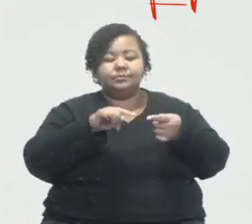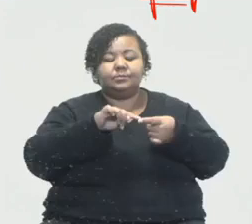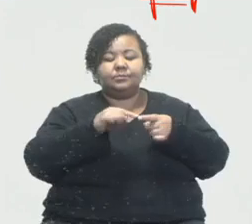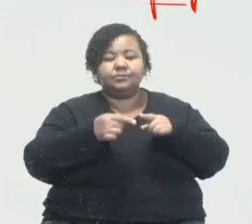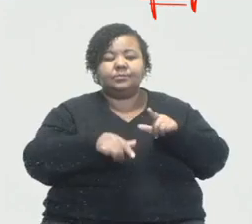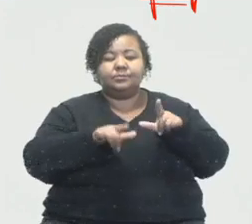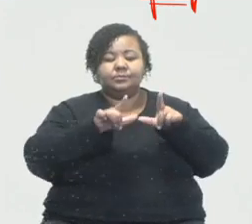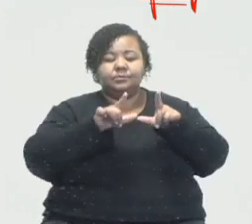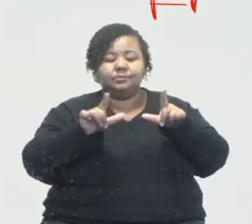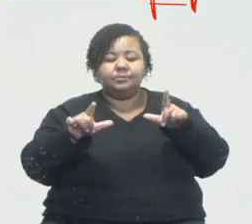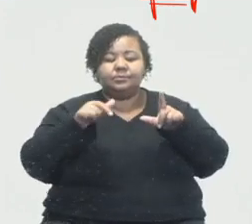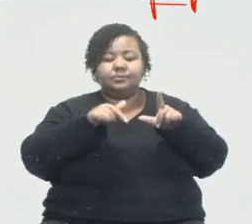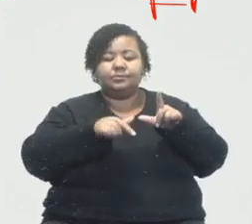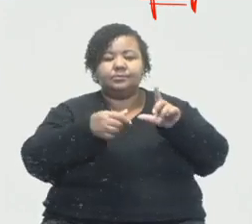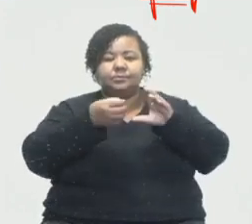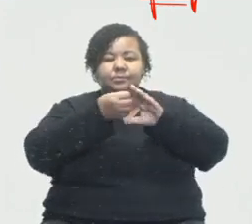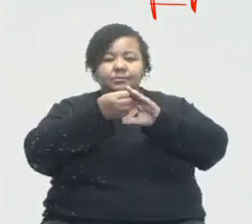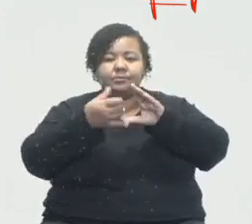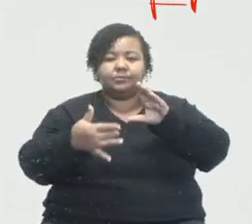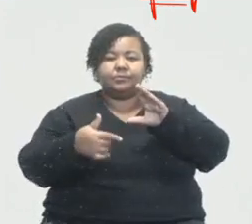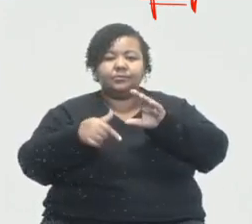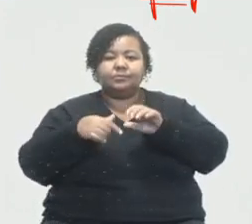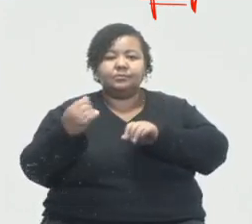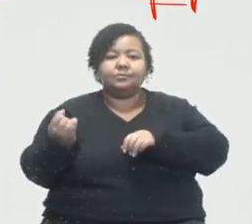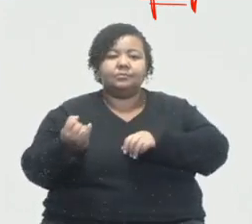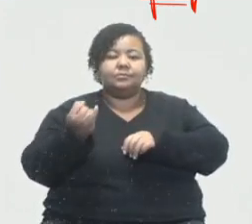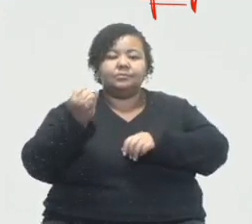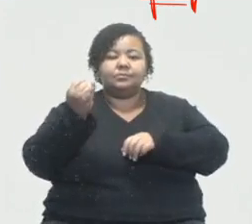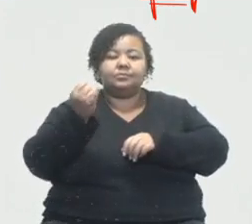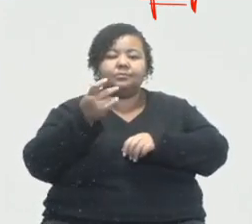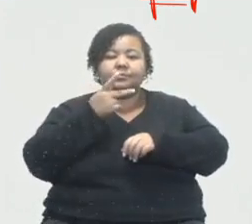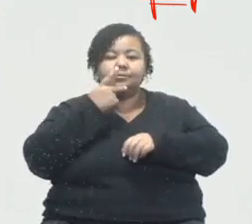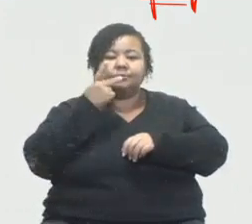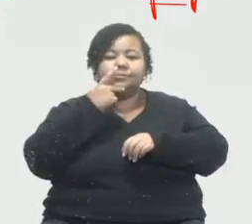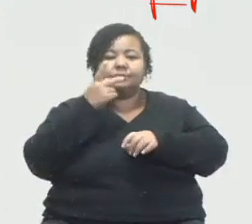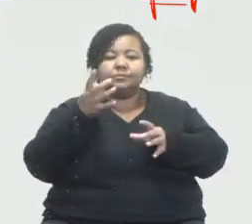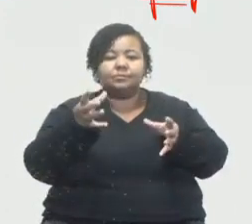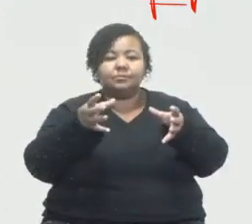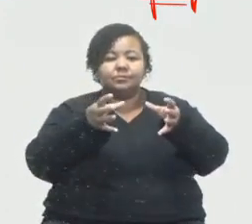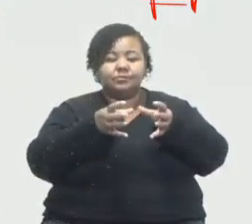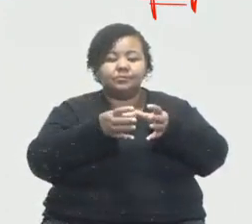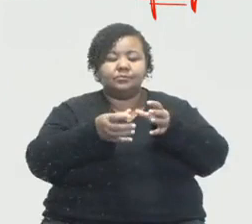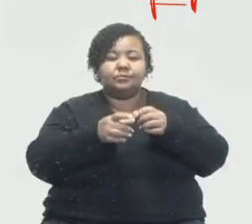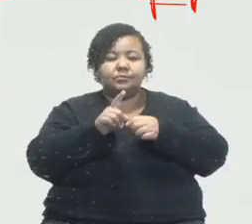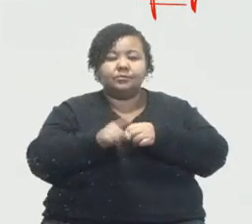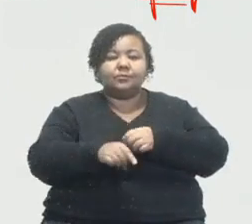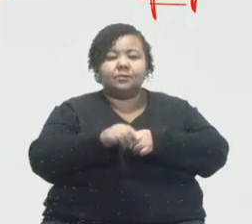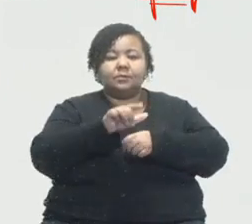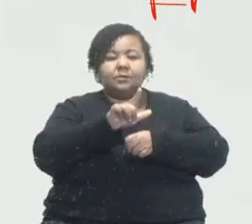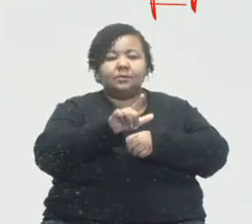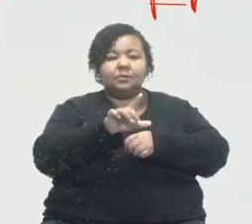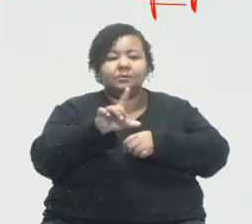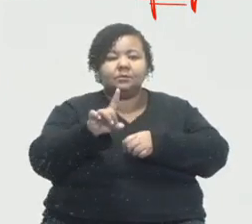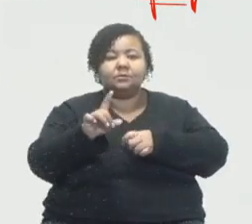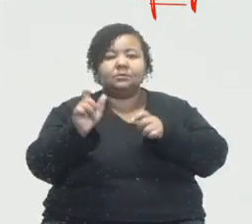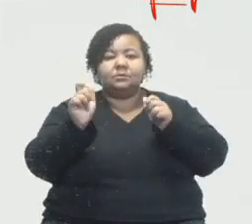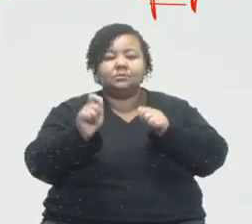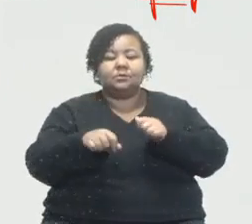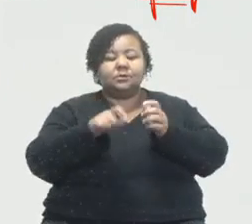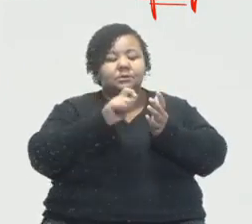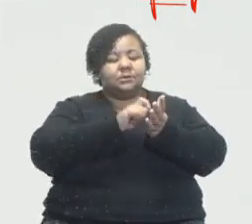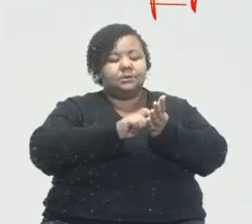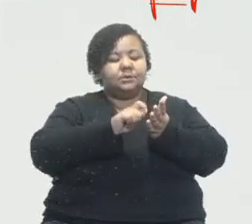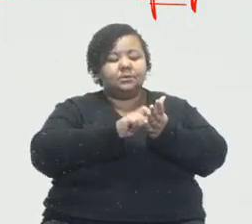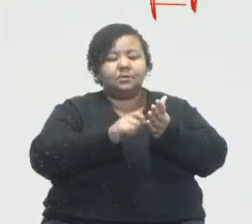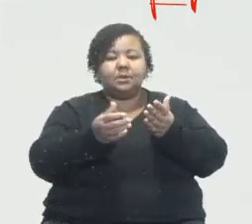linear. Essa é uma característica importante, que diz que quando um conjunto é linearmente dependente, é possível escrever qualquer